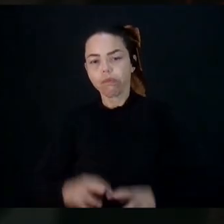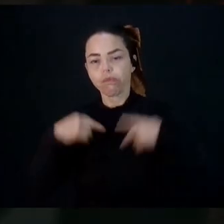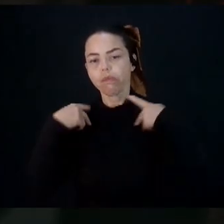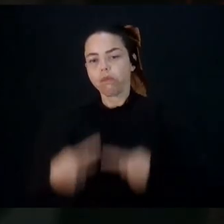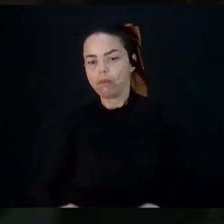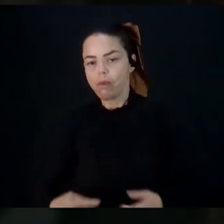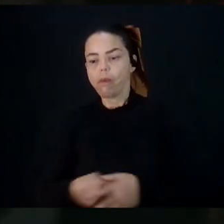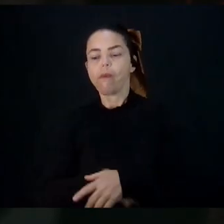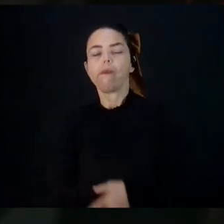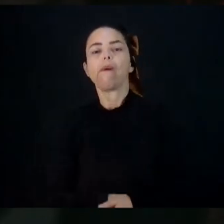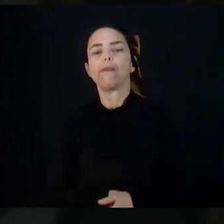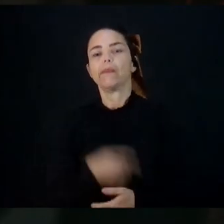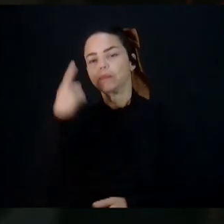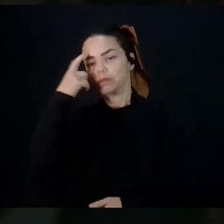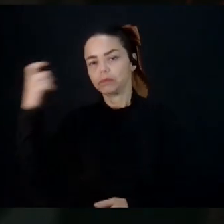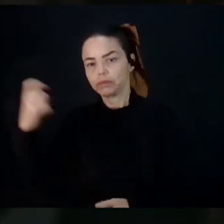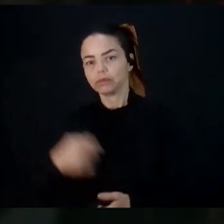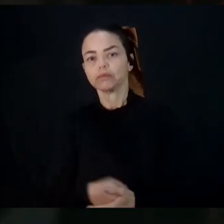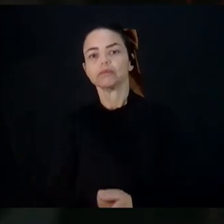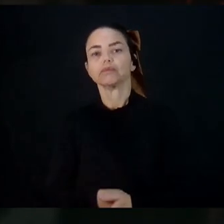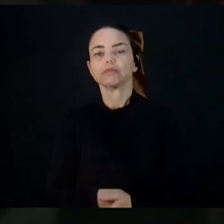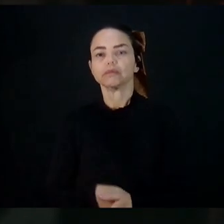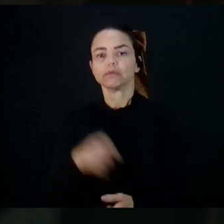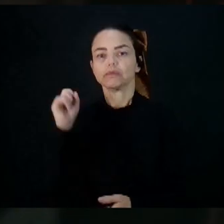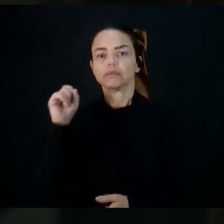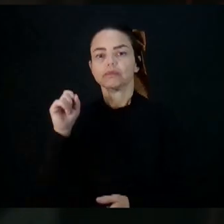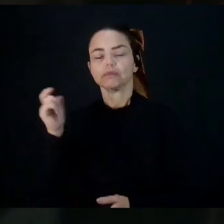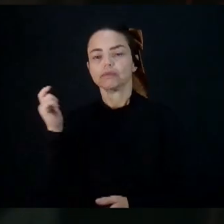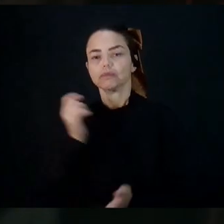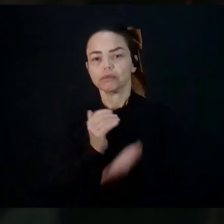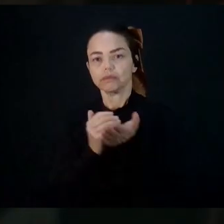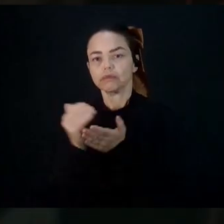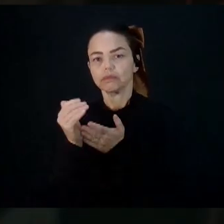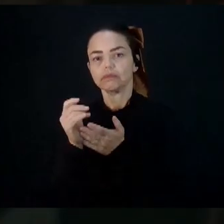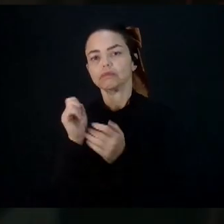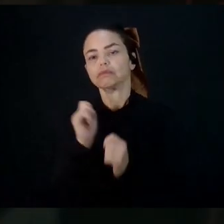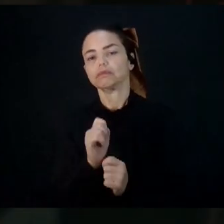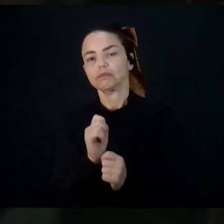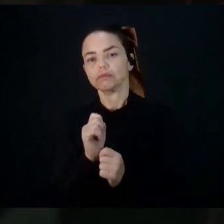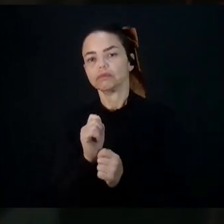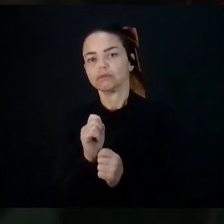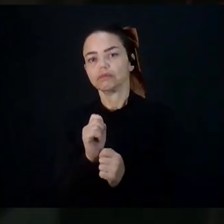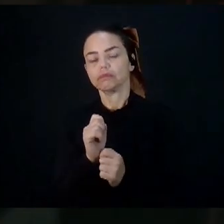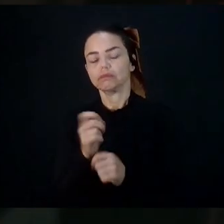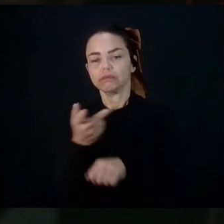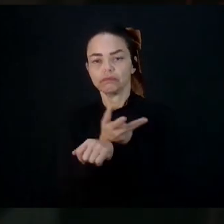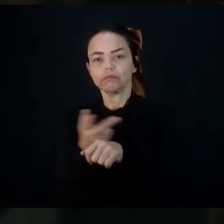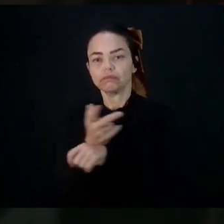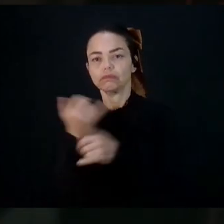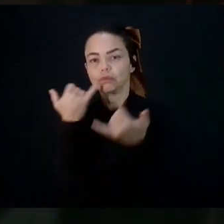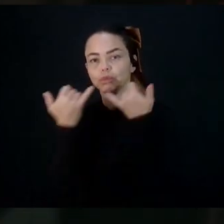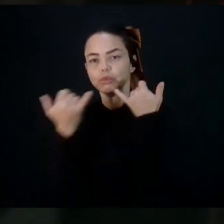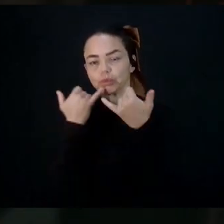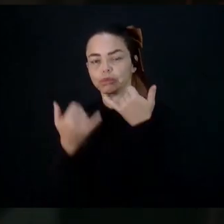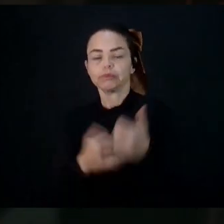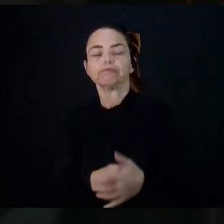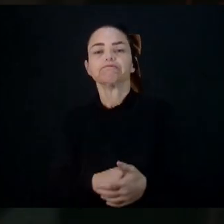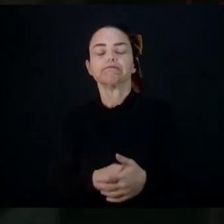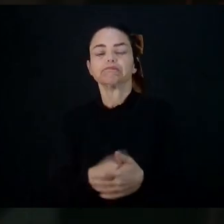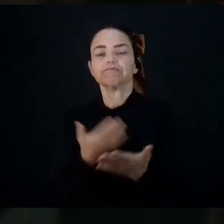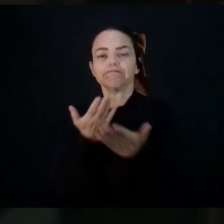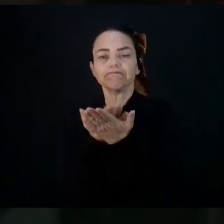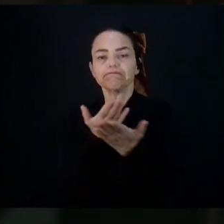É interessante que a gente comece a buscar informações, a estudar